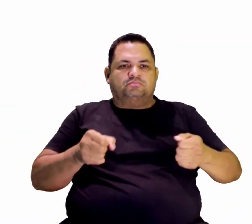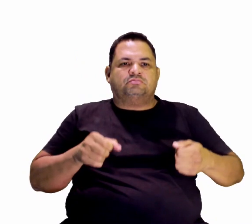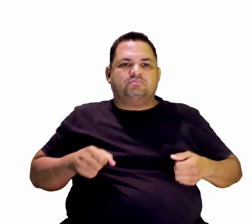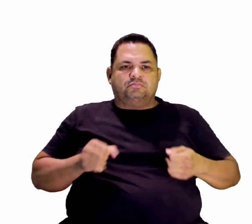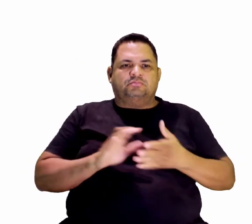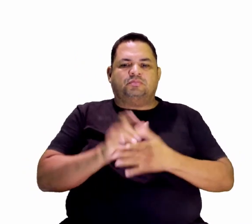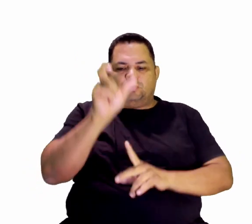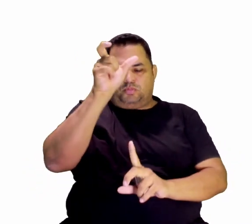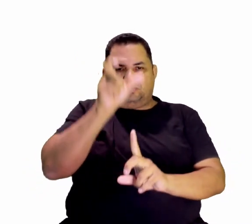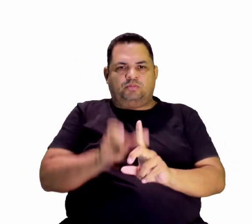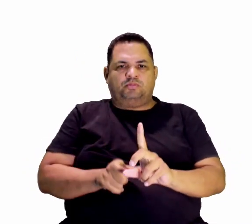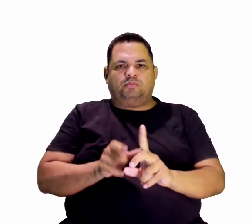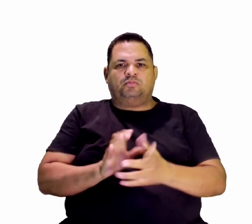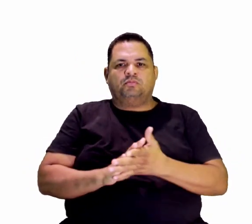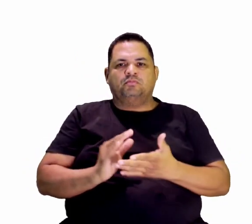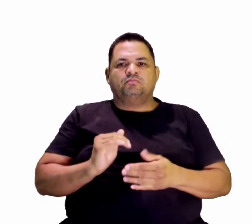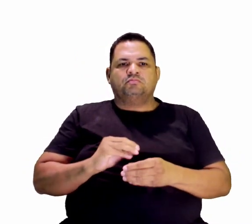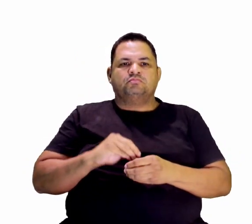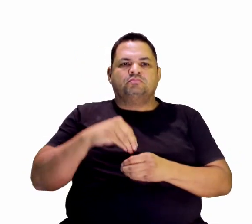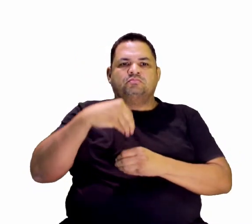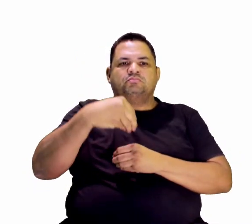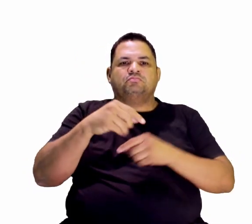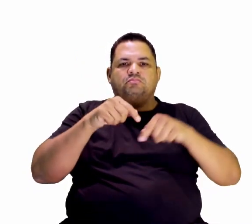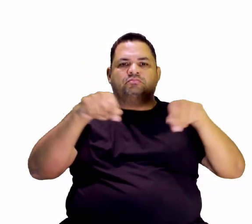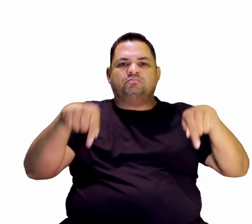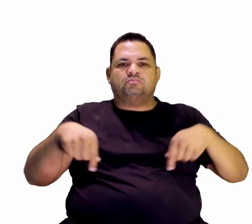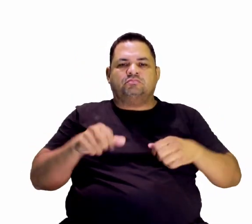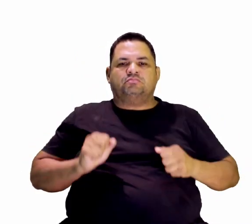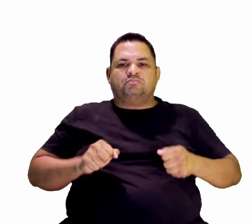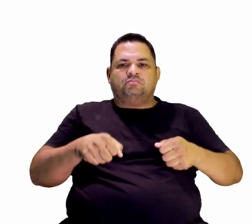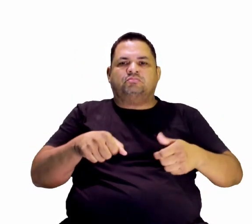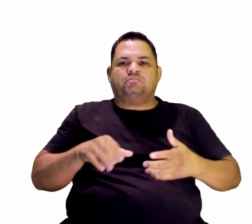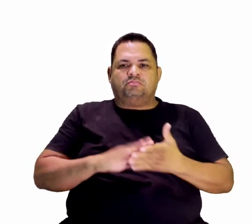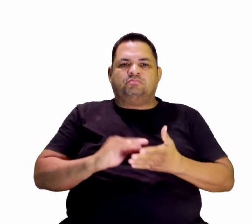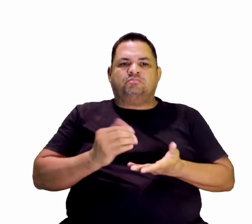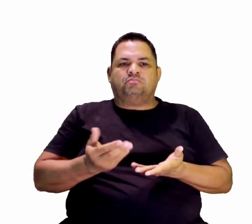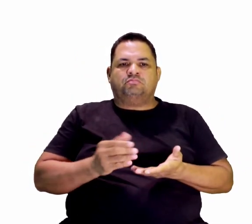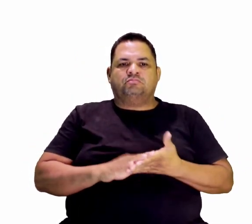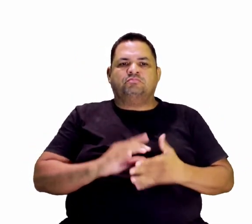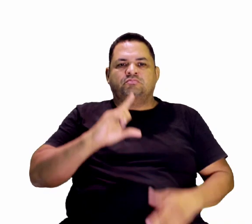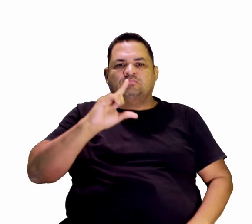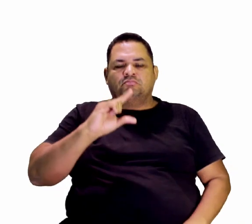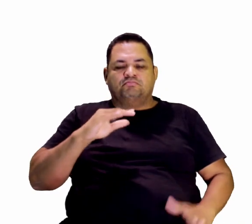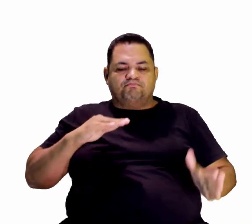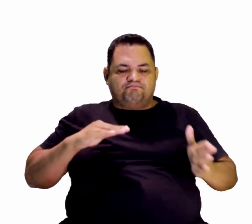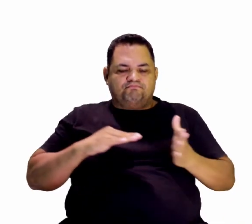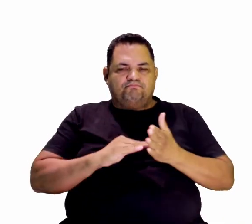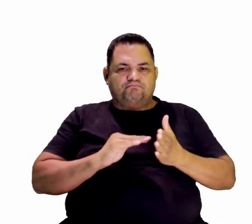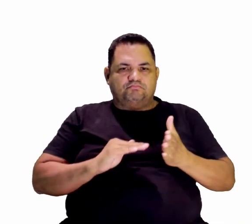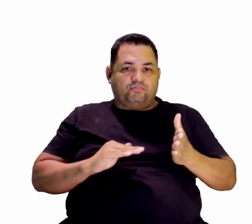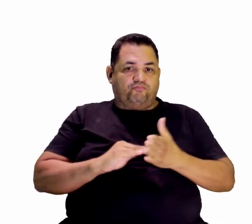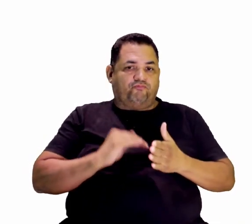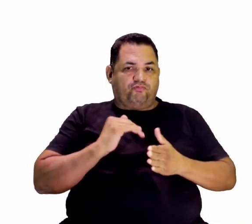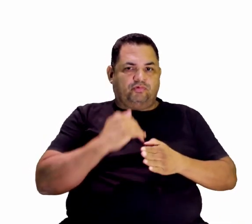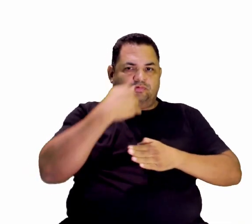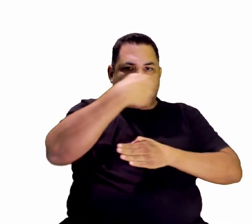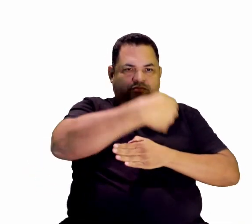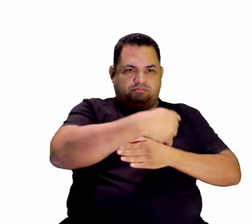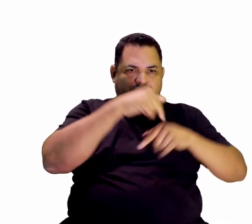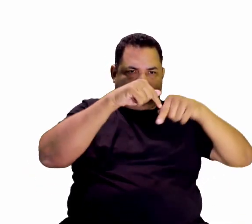E tentando fazer aí a recepção, o bloqueio, o passe dessa bola por cima da rede, certo?